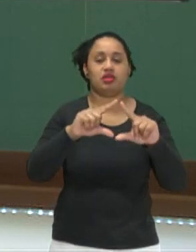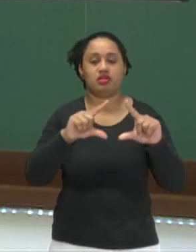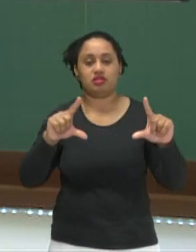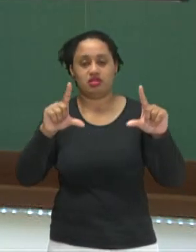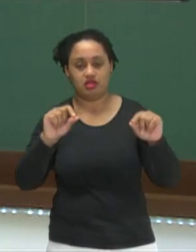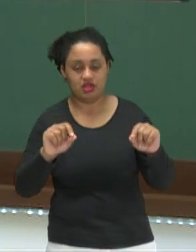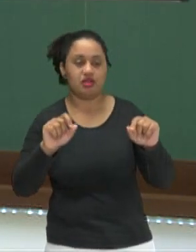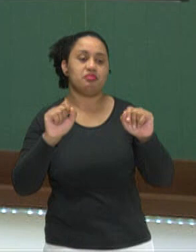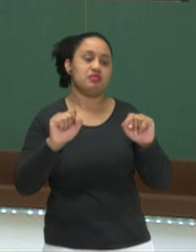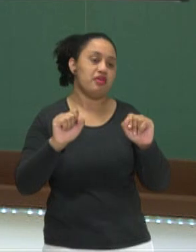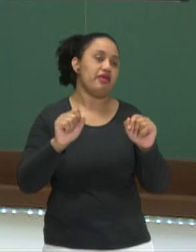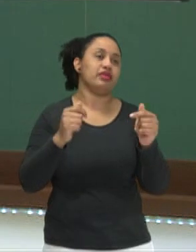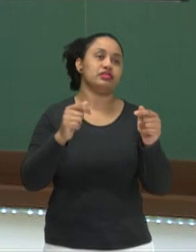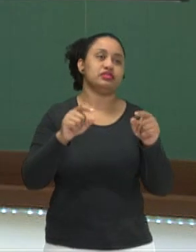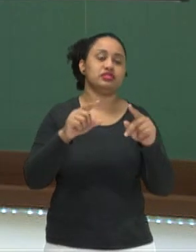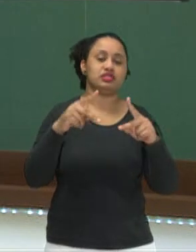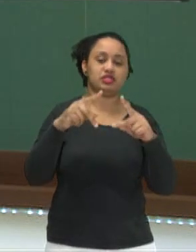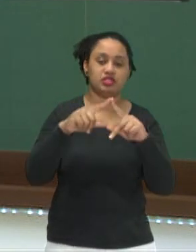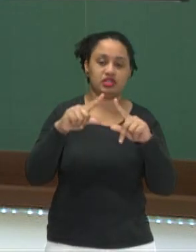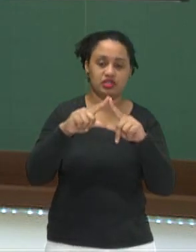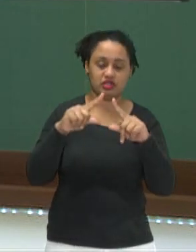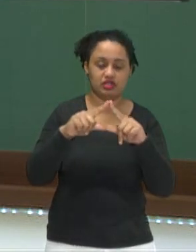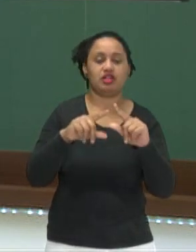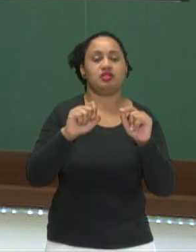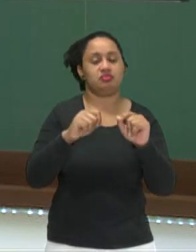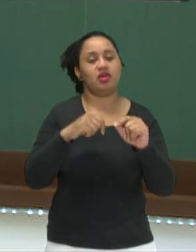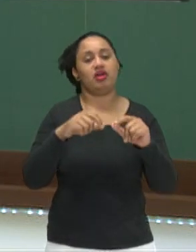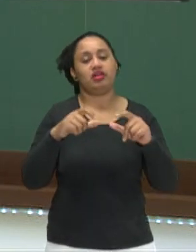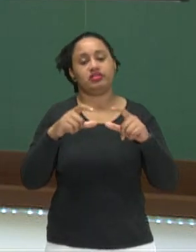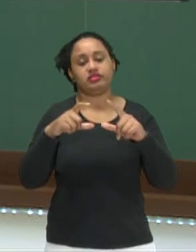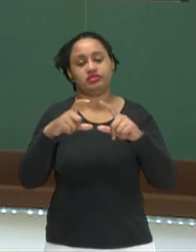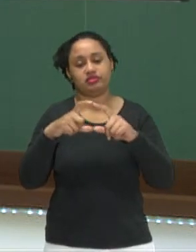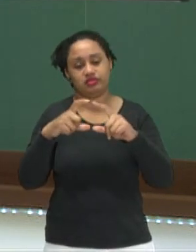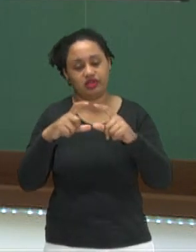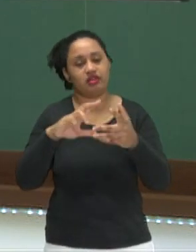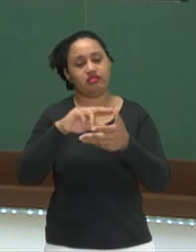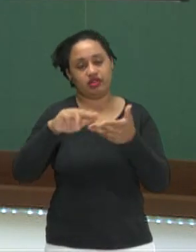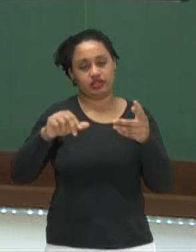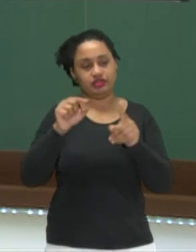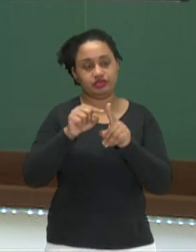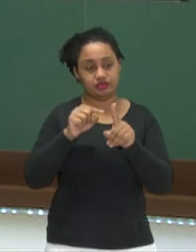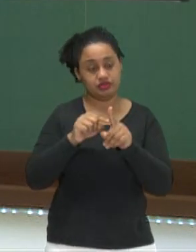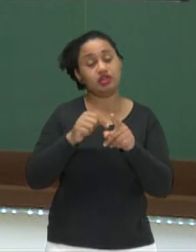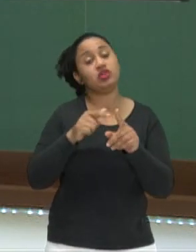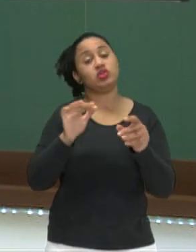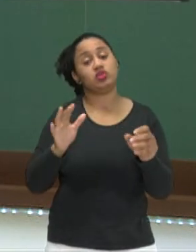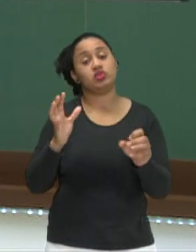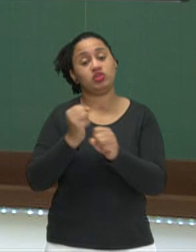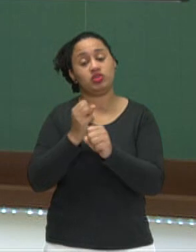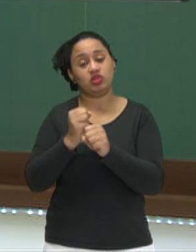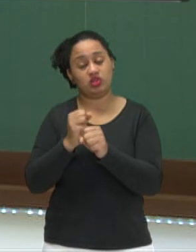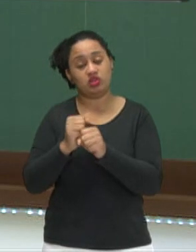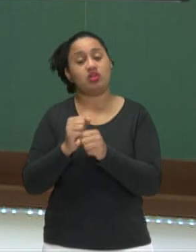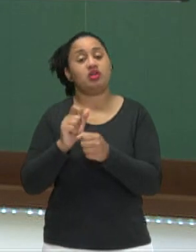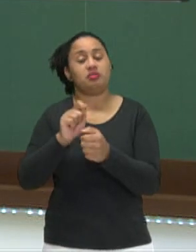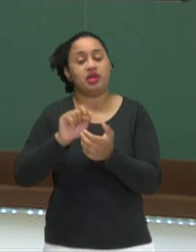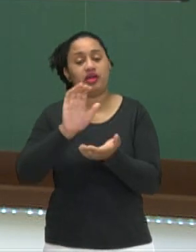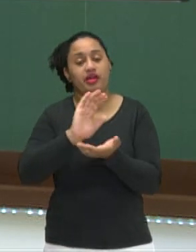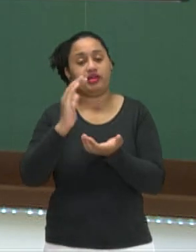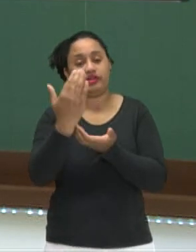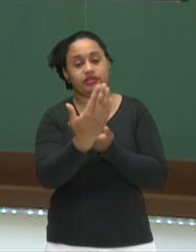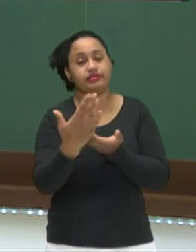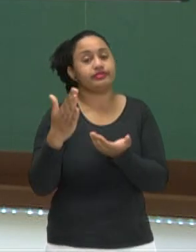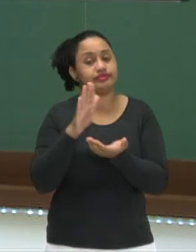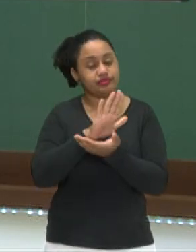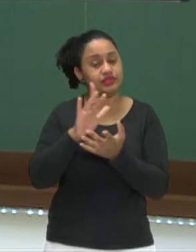retangular, pode ser triangular, pentagonal ou hexagonal, mais a área lateral.